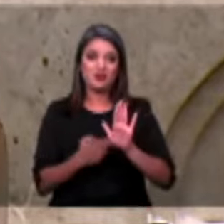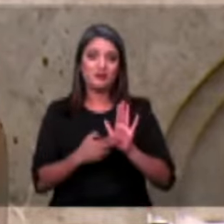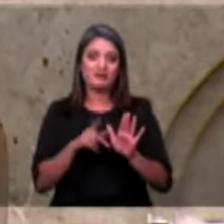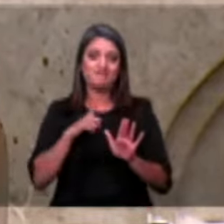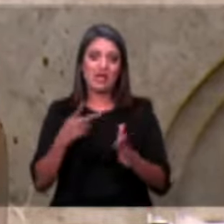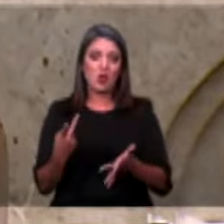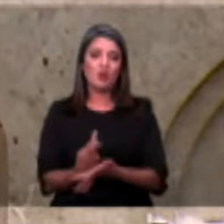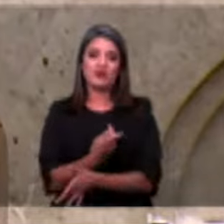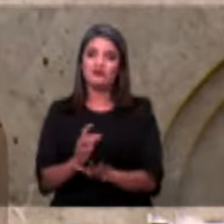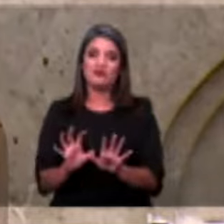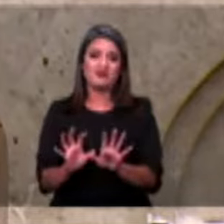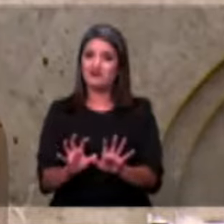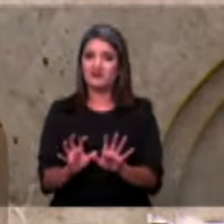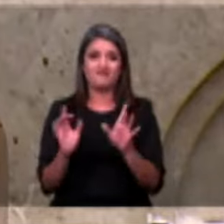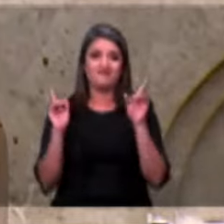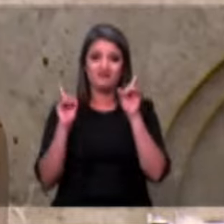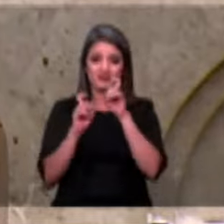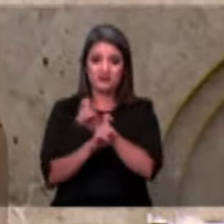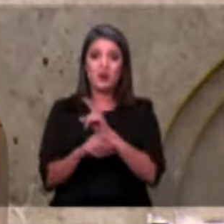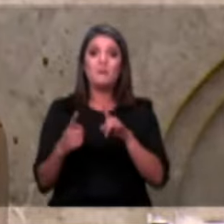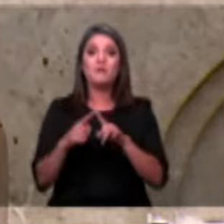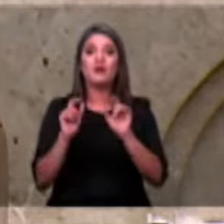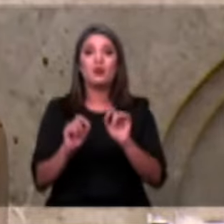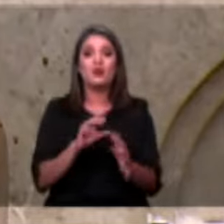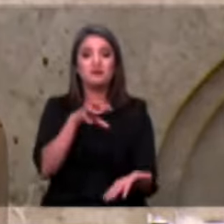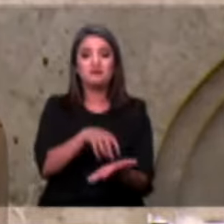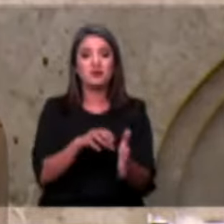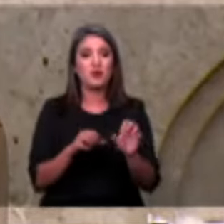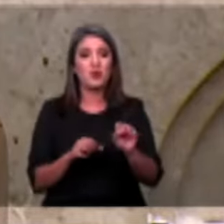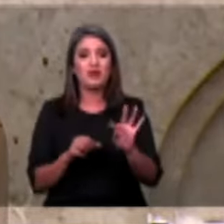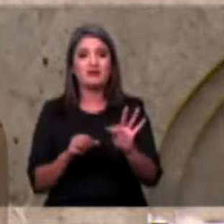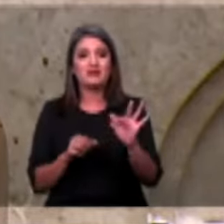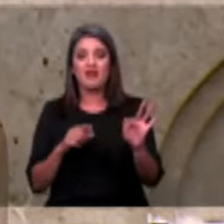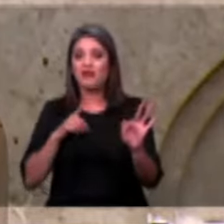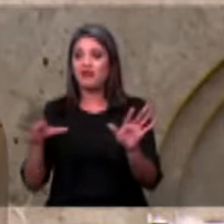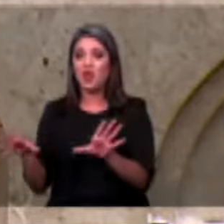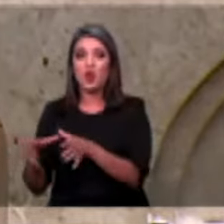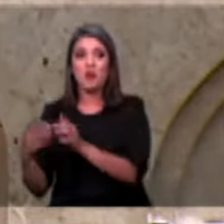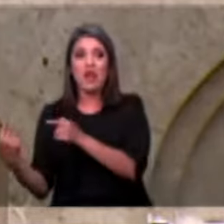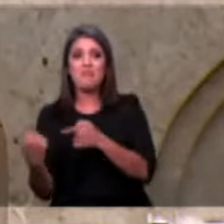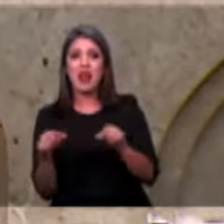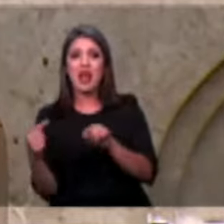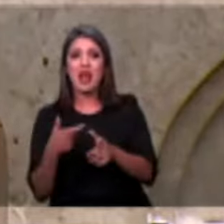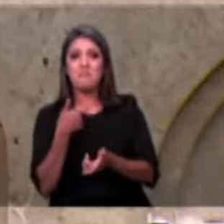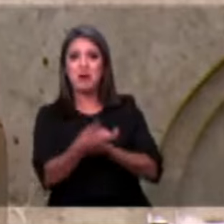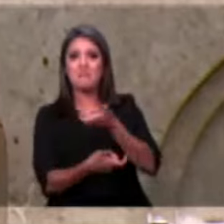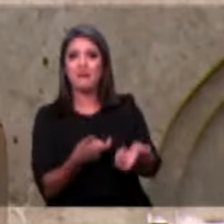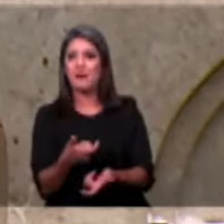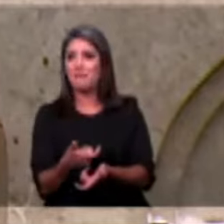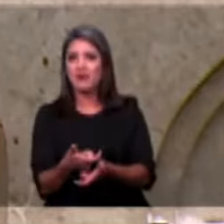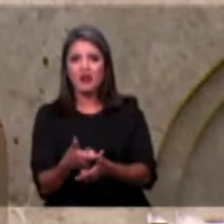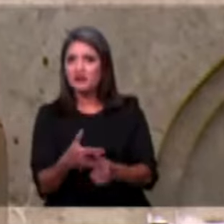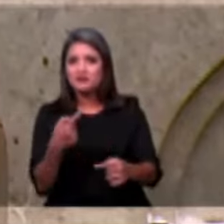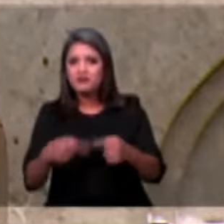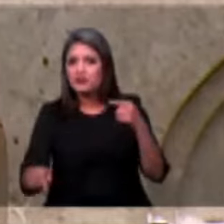até porque tem sido alvo de ataques injustos e